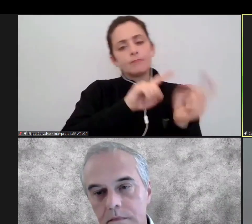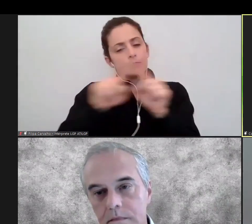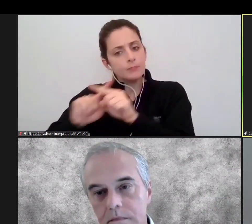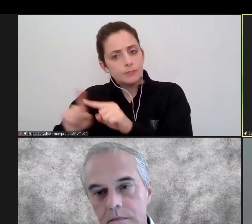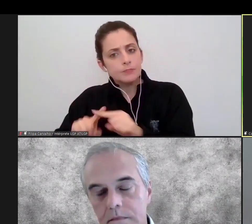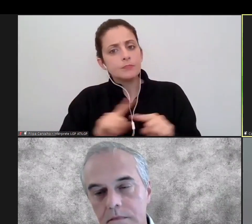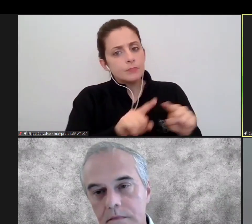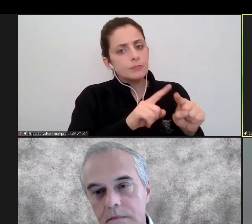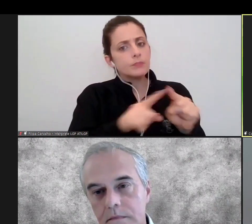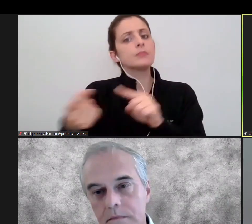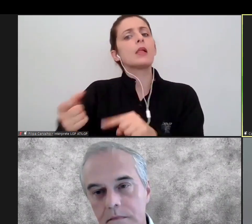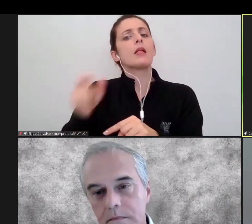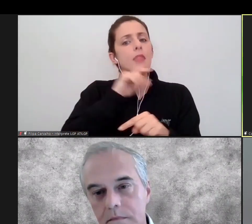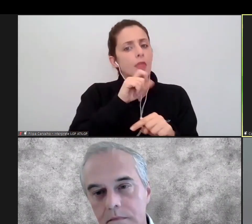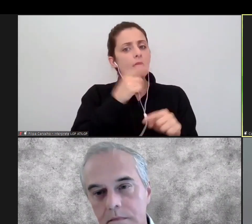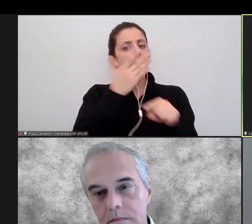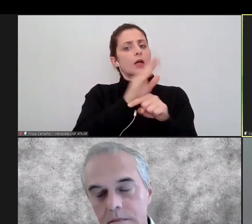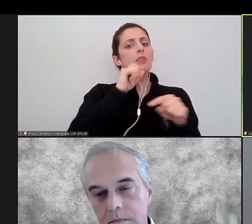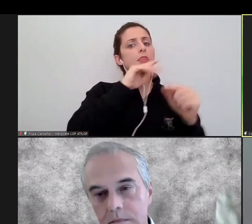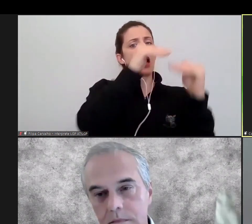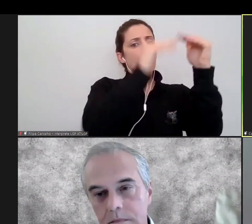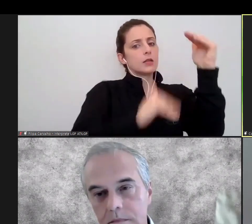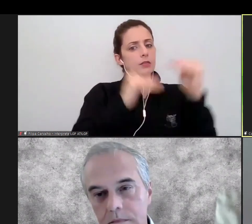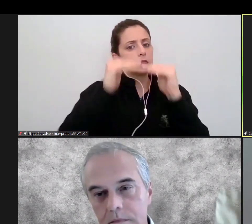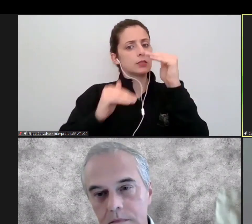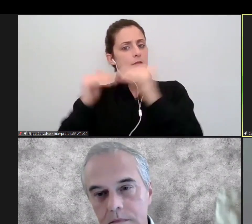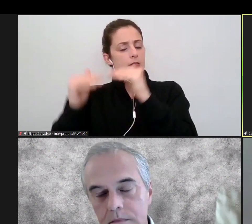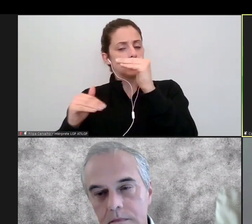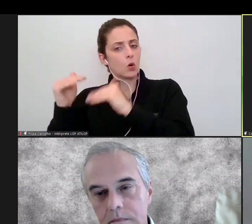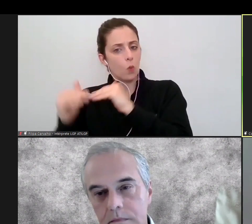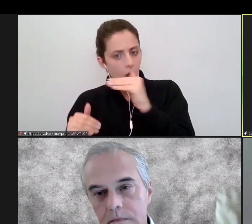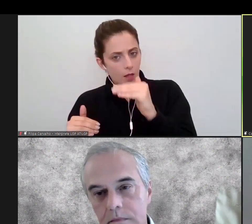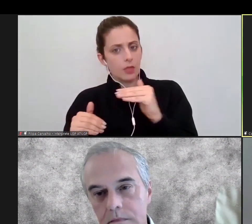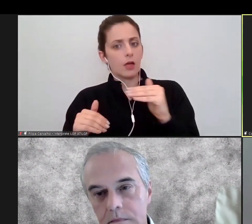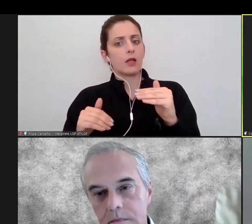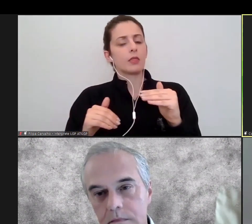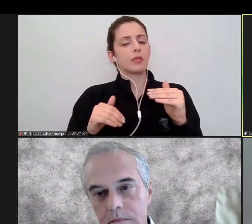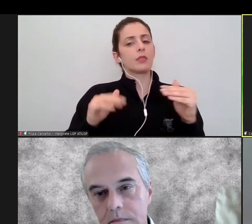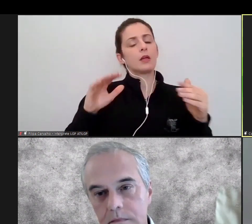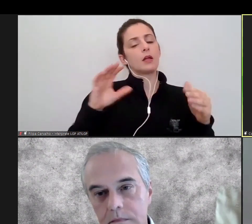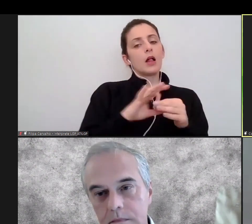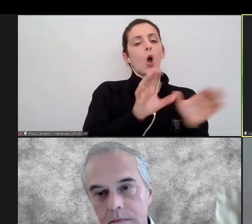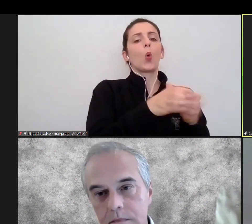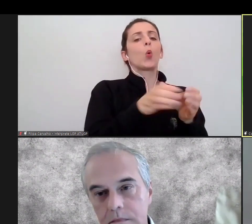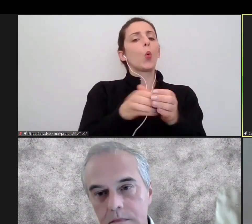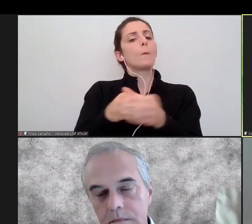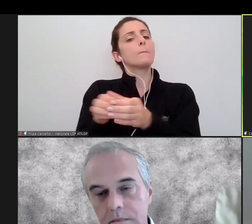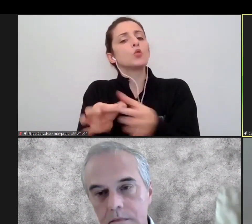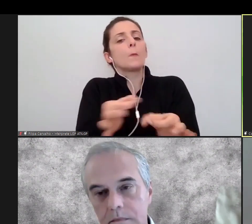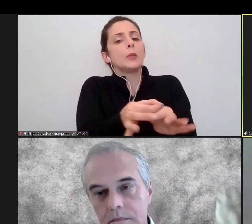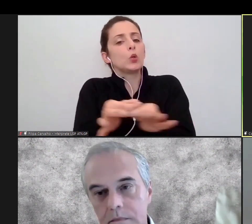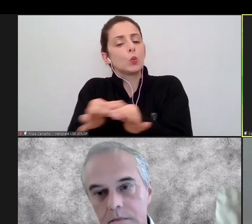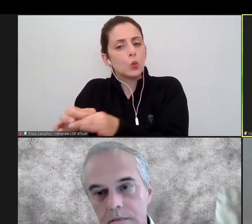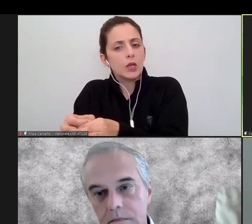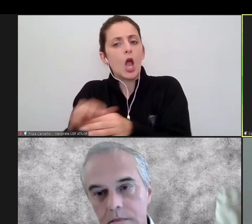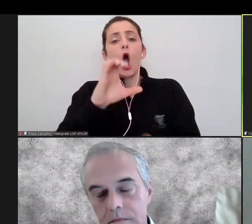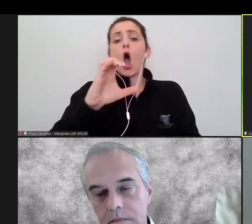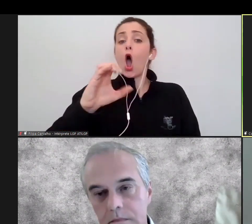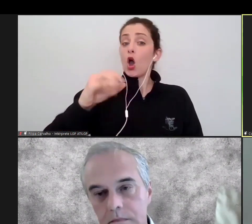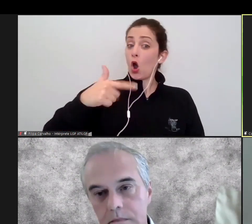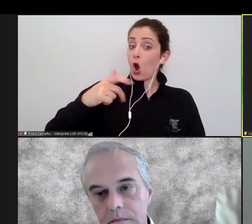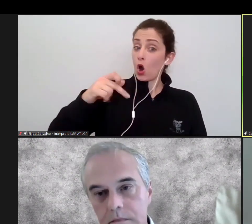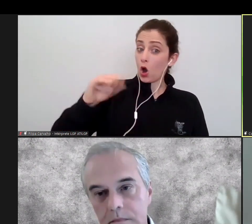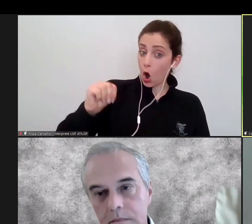a intenção de reduzir as desigualdades quanto aos grupos menos representados. E a Ana Isabel pergunta: as cotas seriam um caminho para